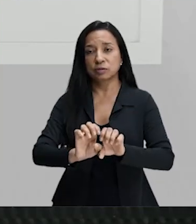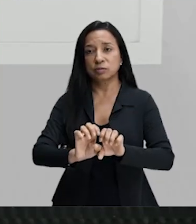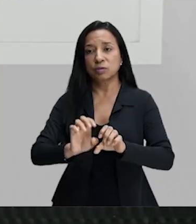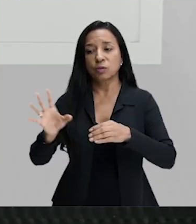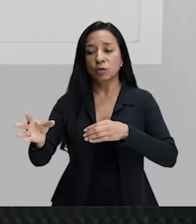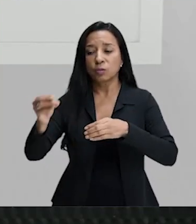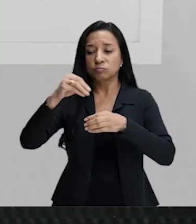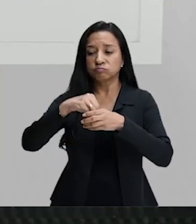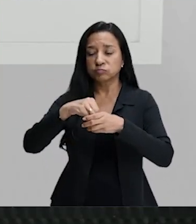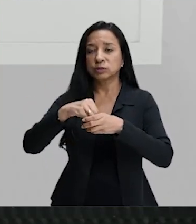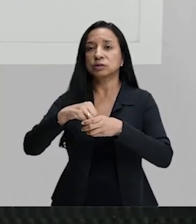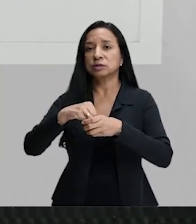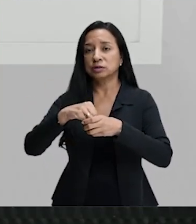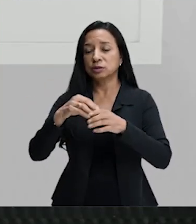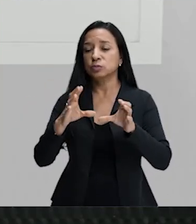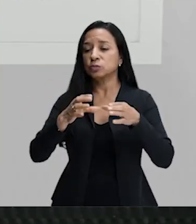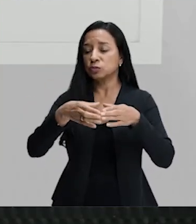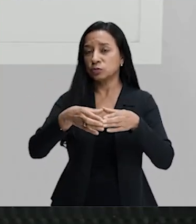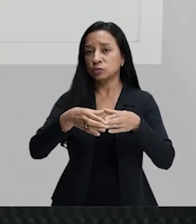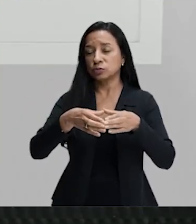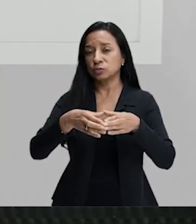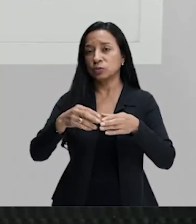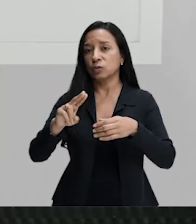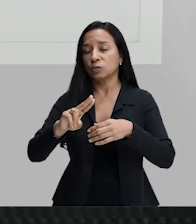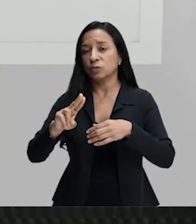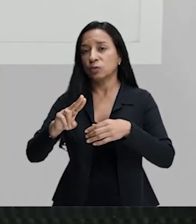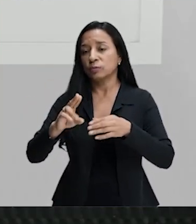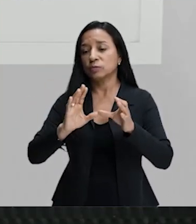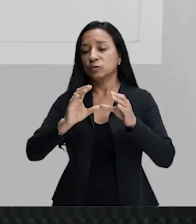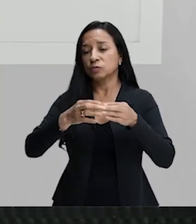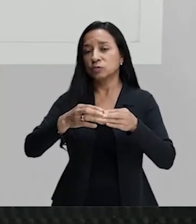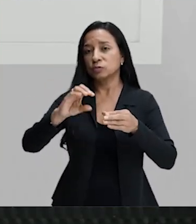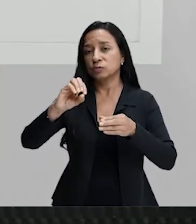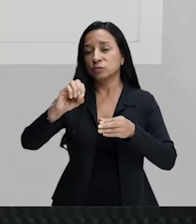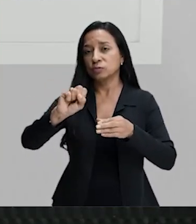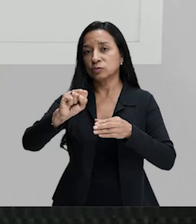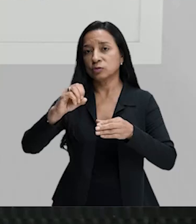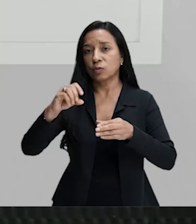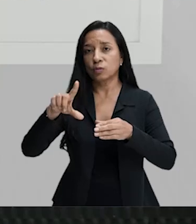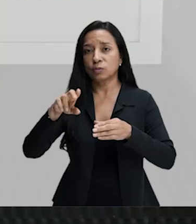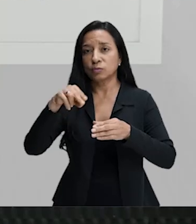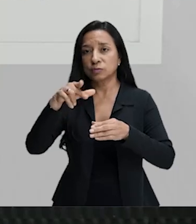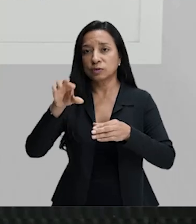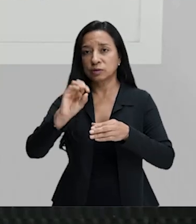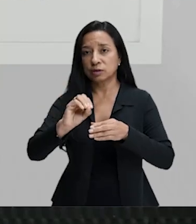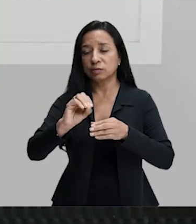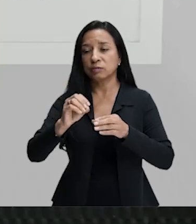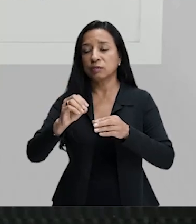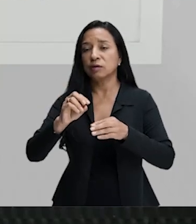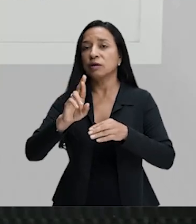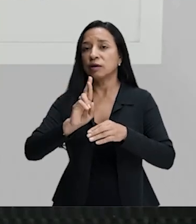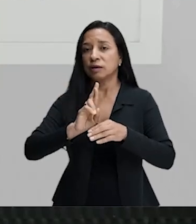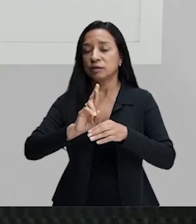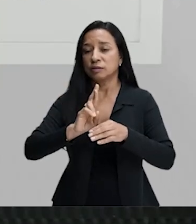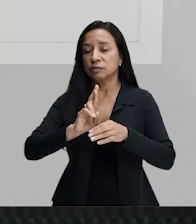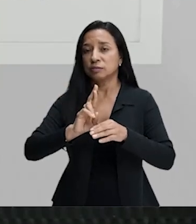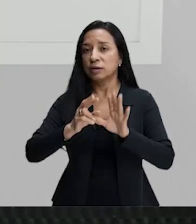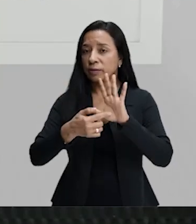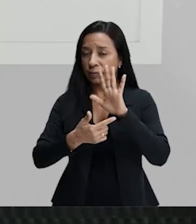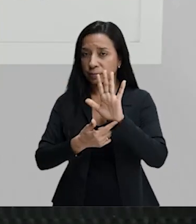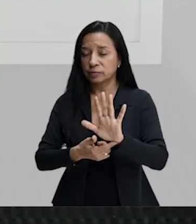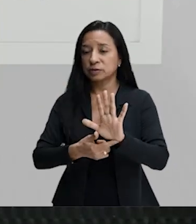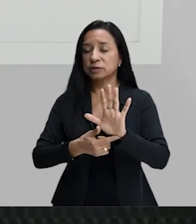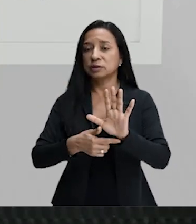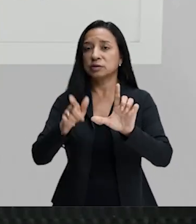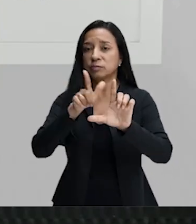conjunto. Esse conjunto é chamado de conjunto solução. Quando você chama de conjunto solução, você representa pela letra S. Mas também você